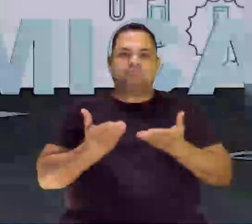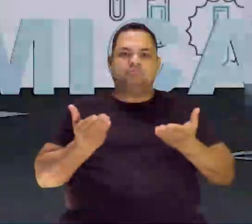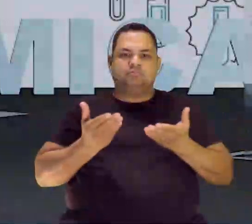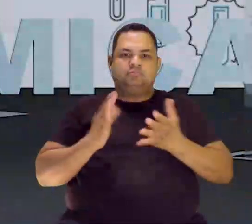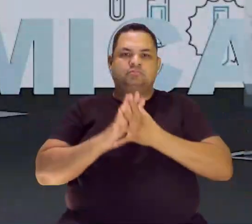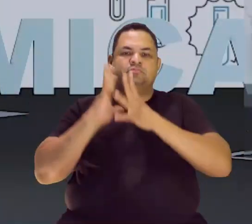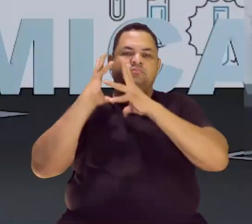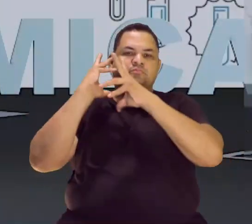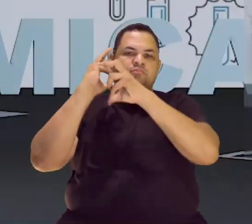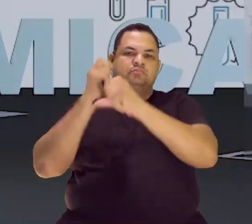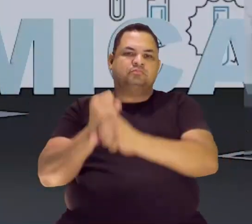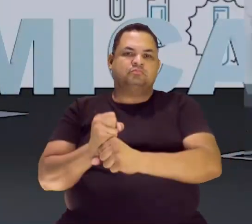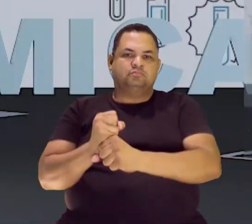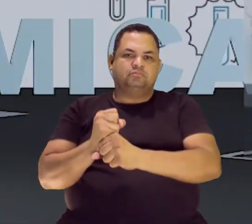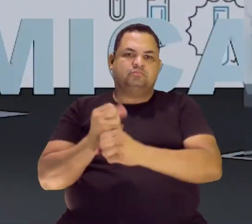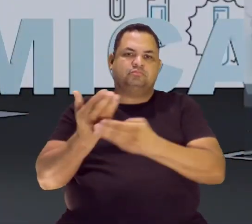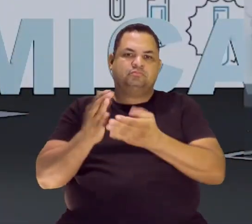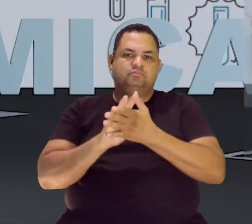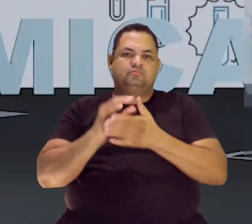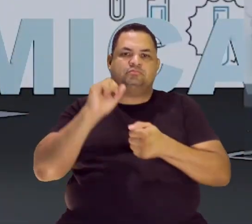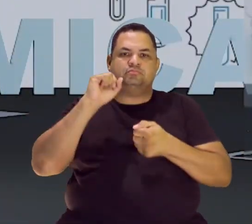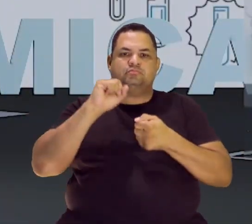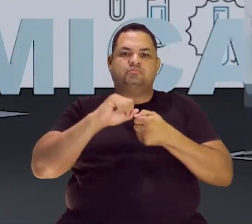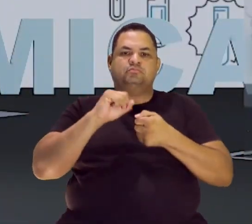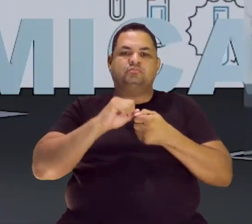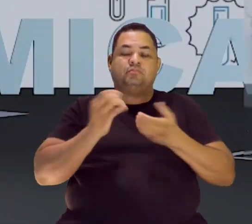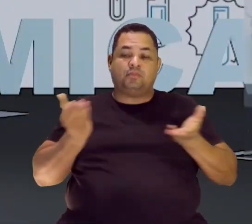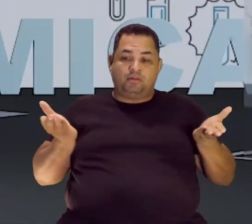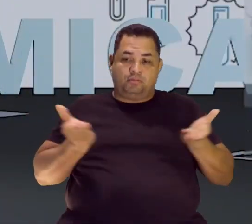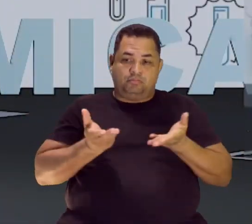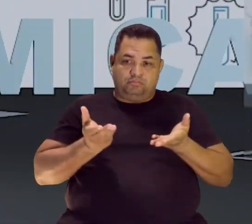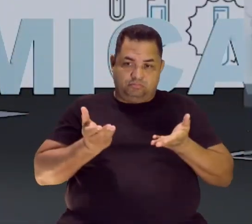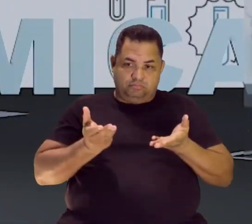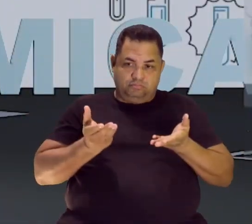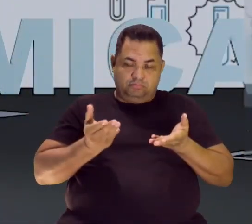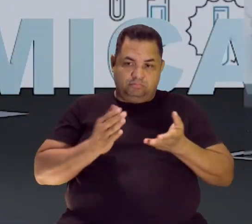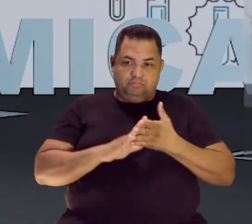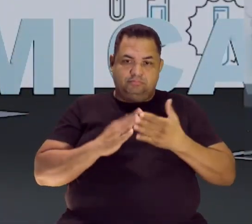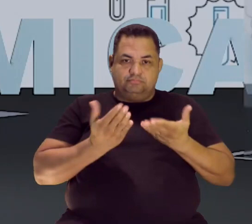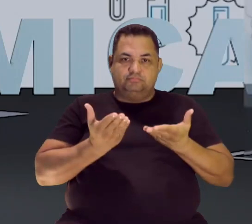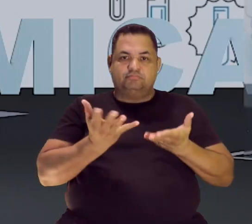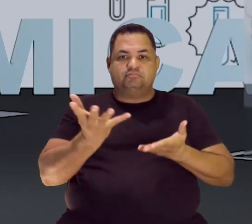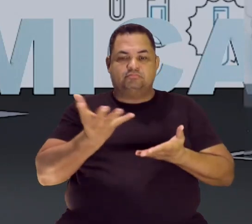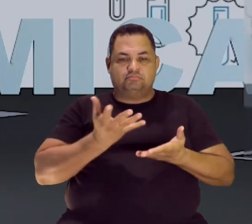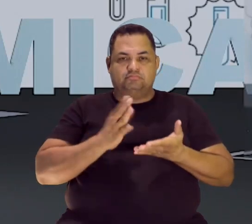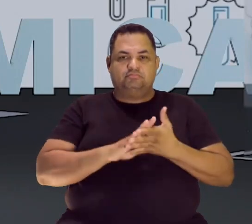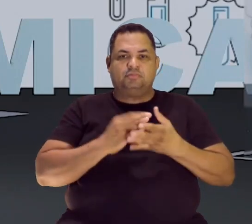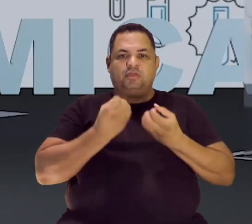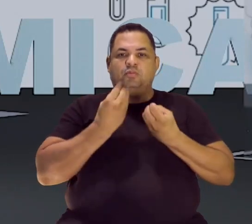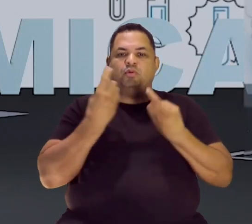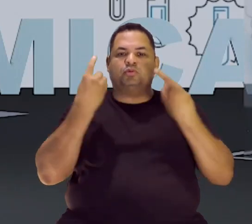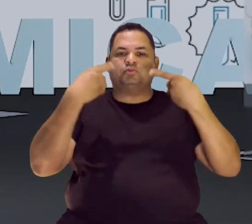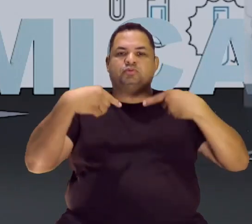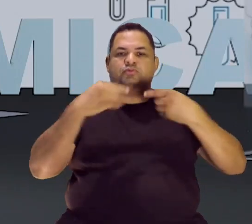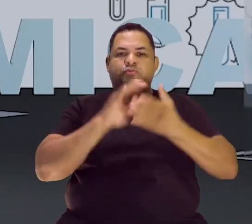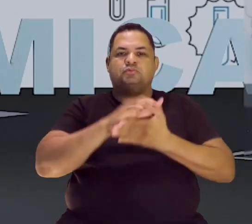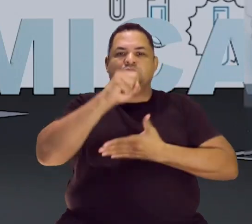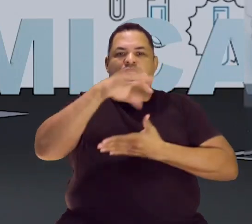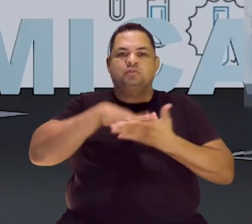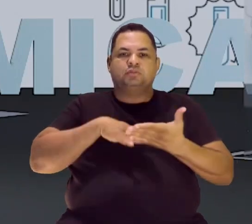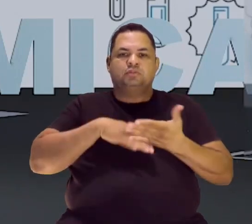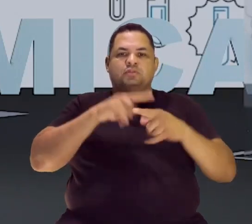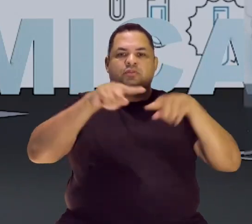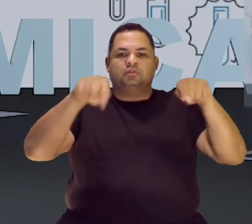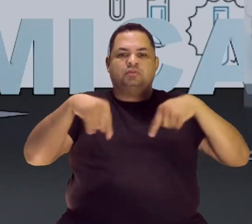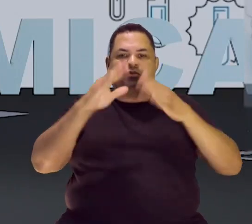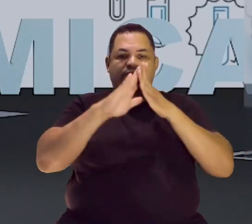essa revisão que fizemos para você, desejamos boa sorte na sua atividade de sala. Ó,